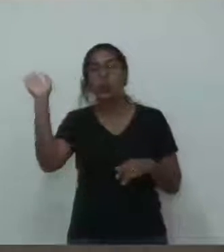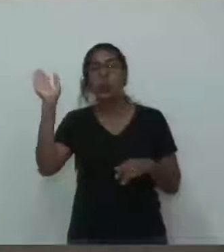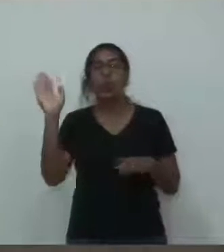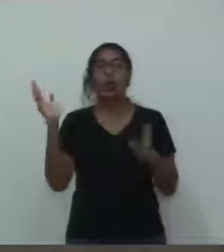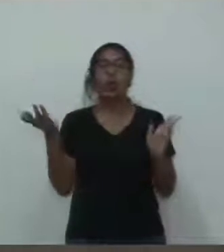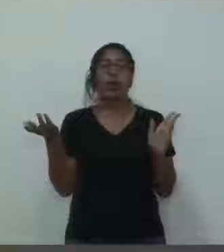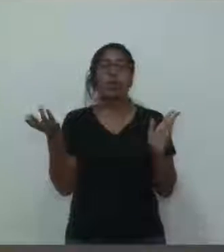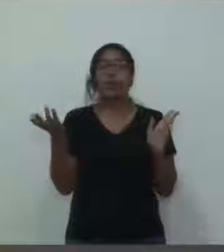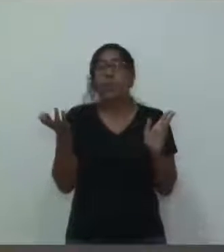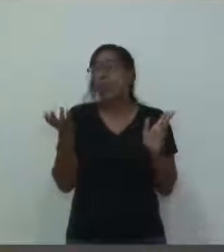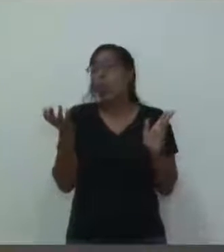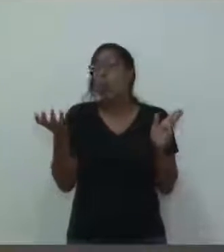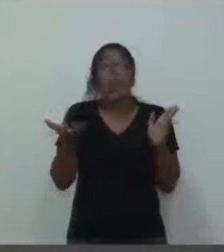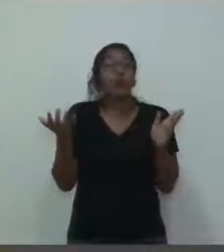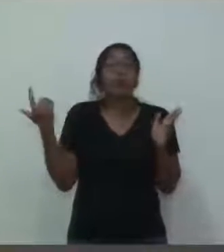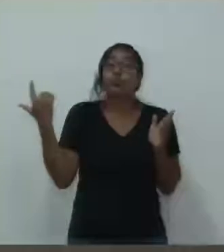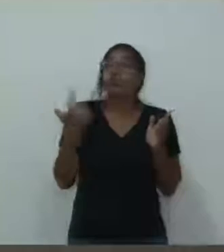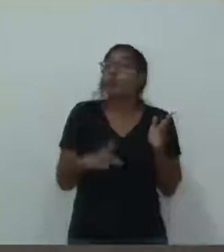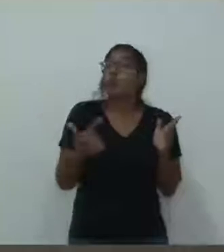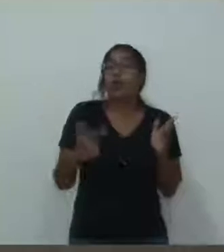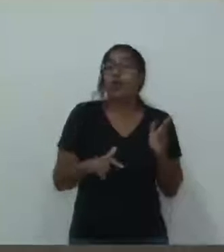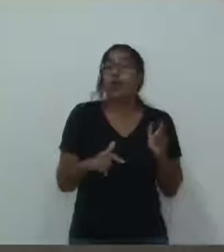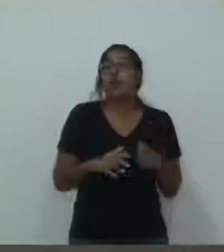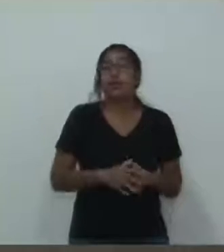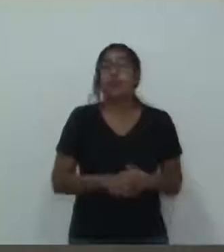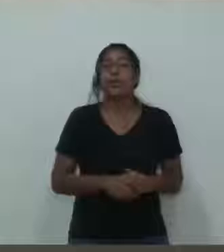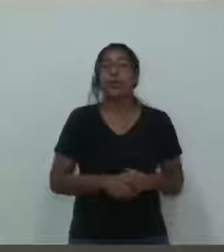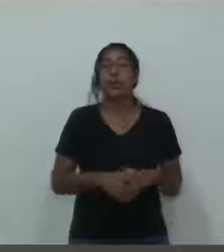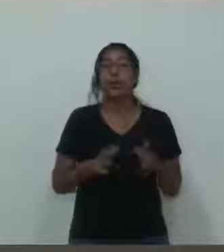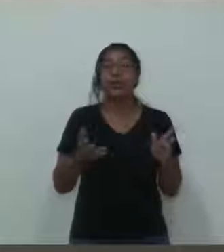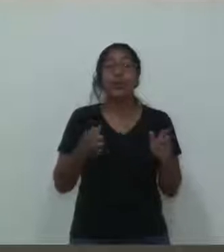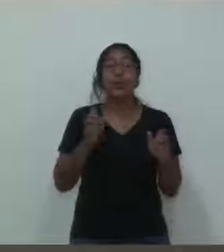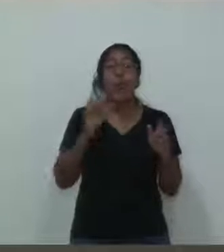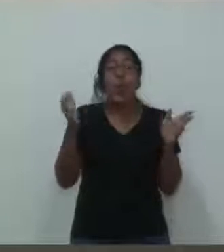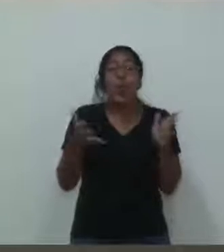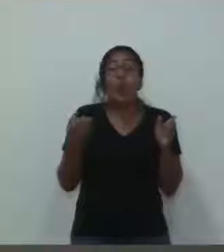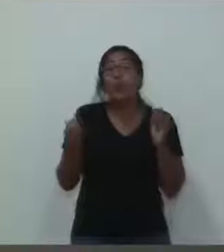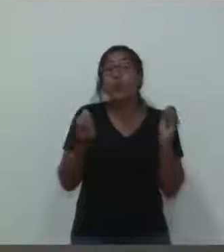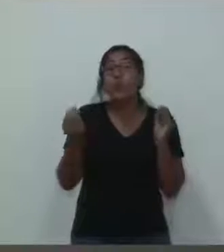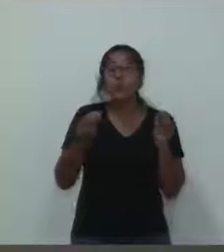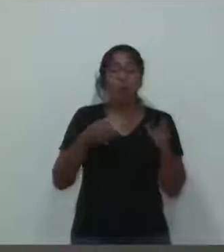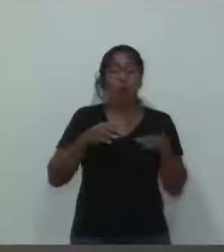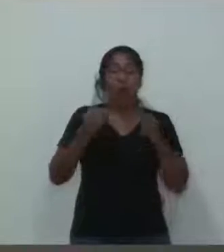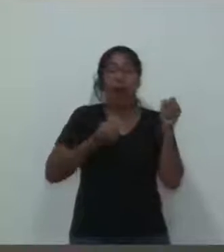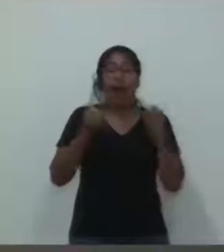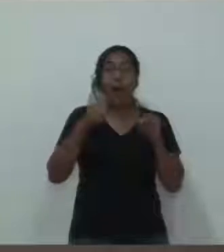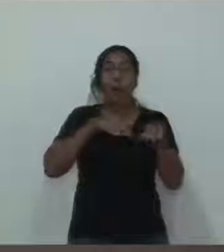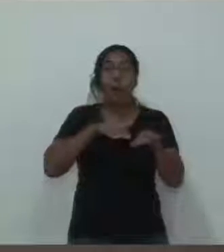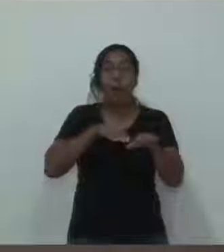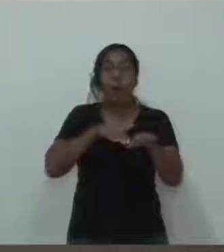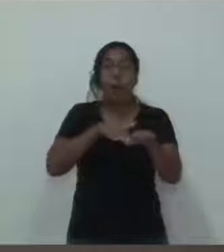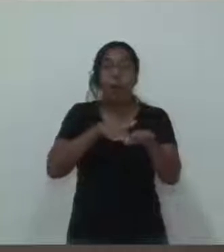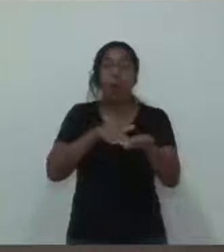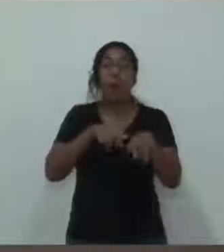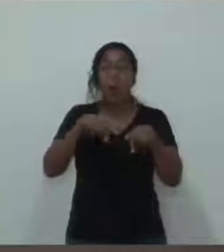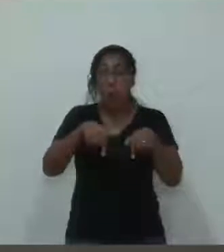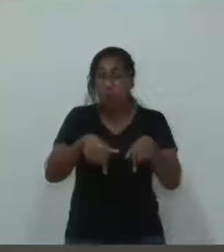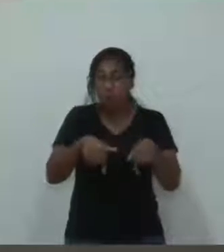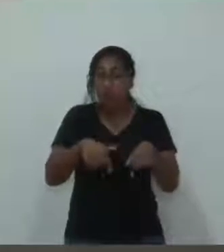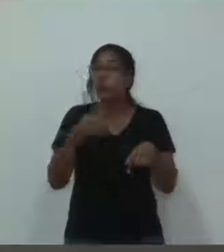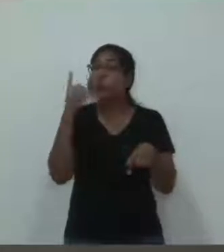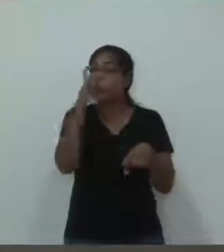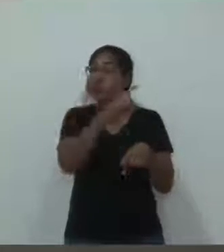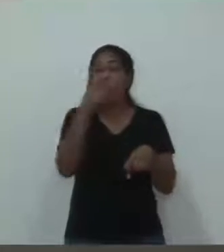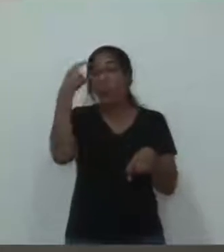ter essa outra opção, porque hoje não tem. Daí você trava o trânsito. Imagina no futuro a quantidade de carros que tem em Vinhedo, se hoje é